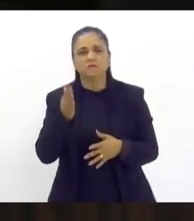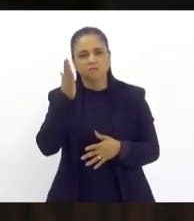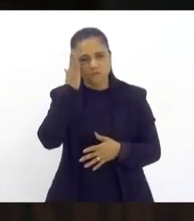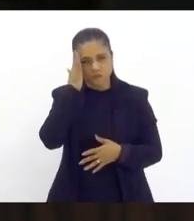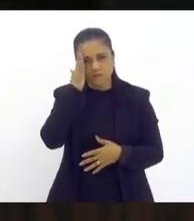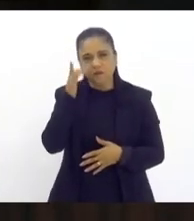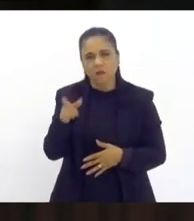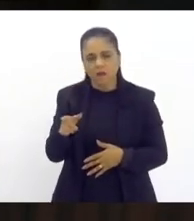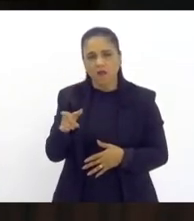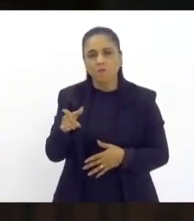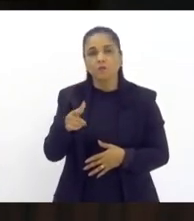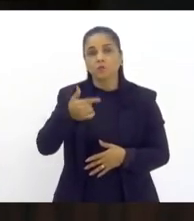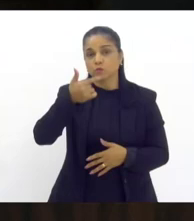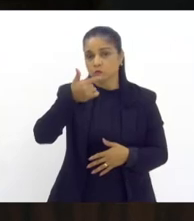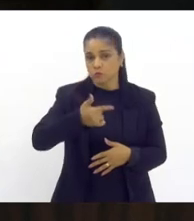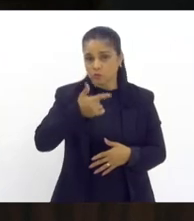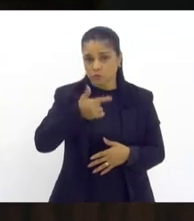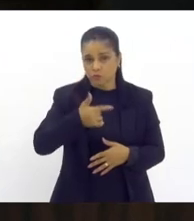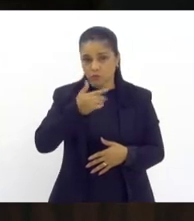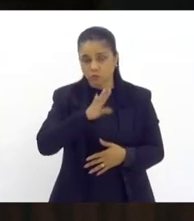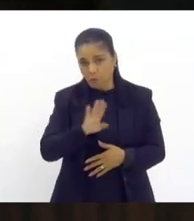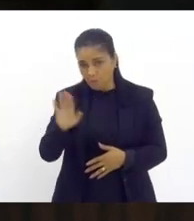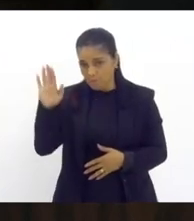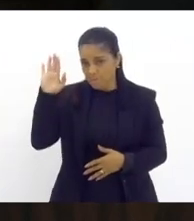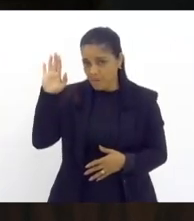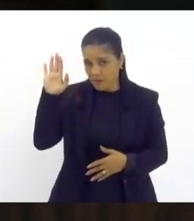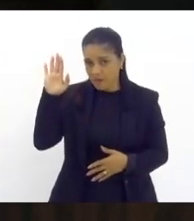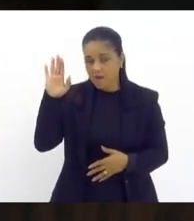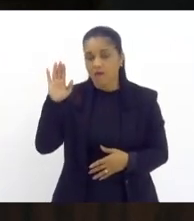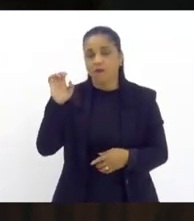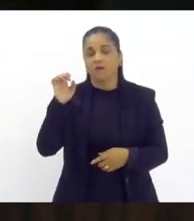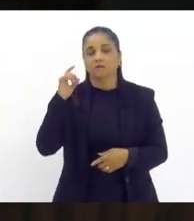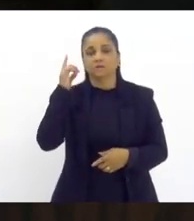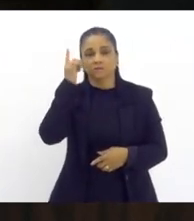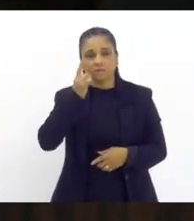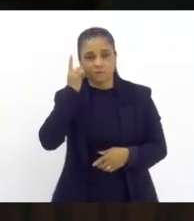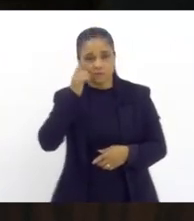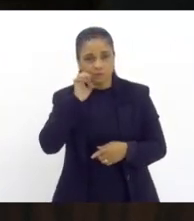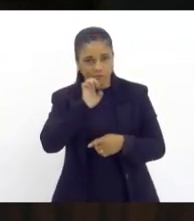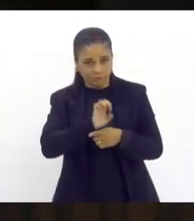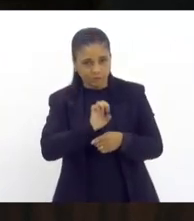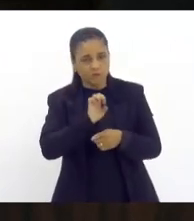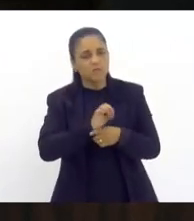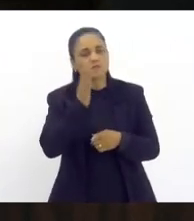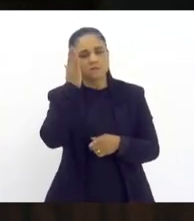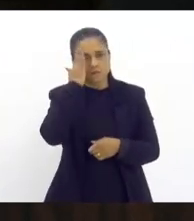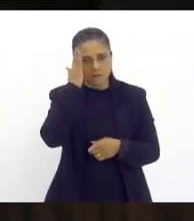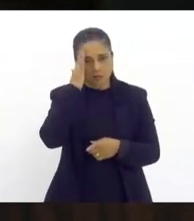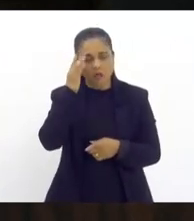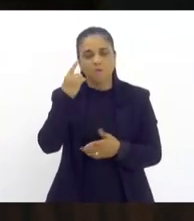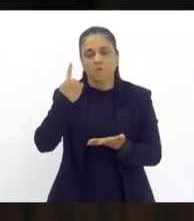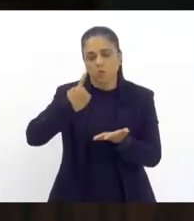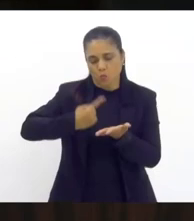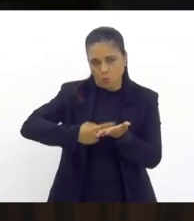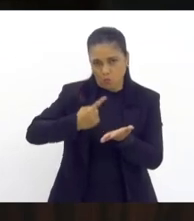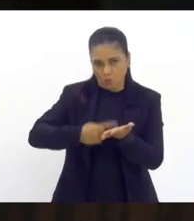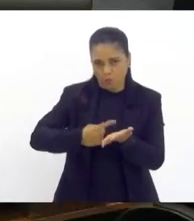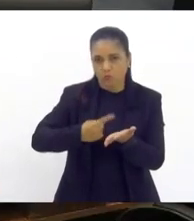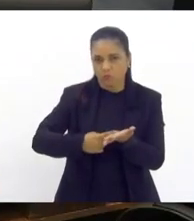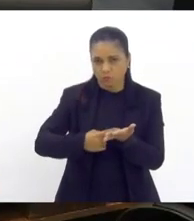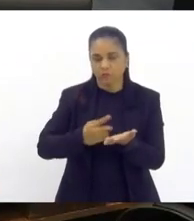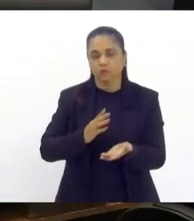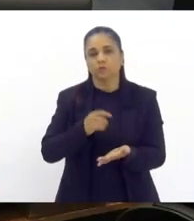no segundo mandato de deputado estadual, e é conhecedor das obrigações.